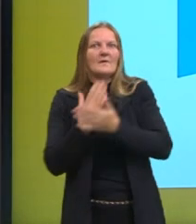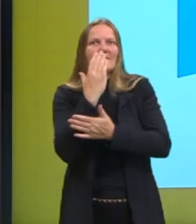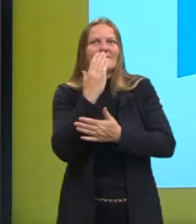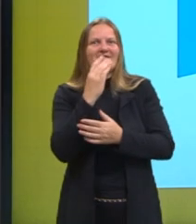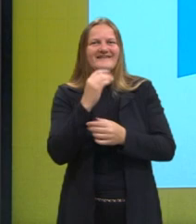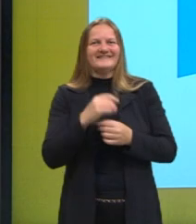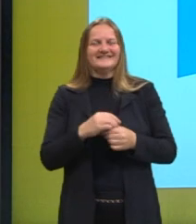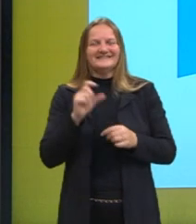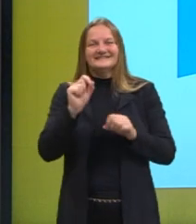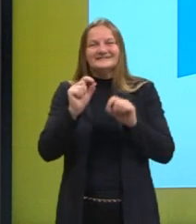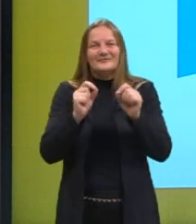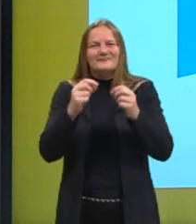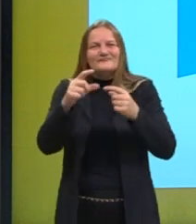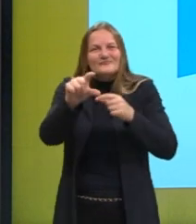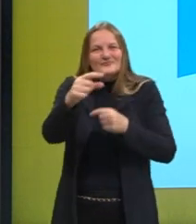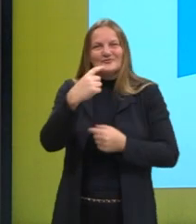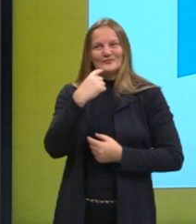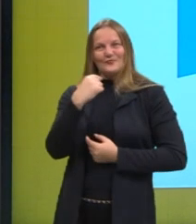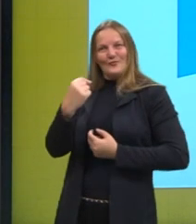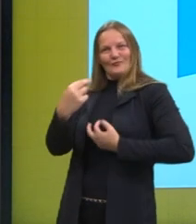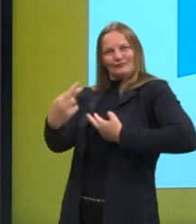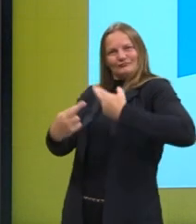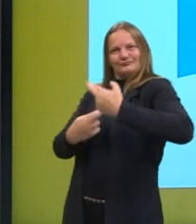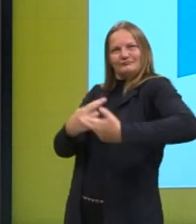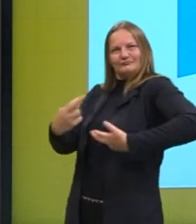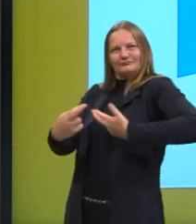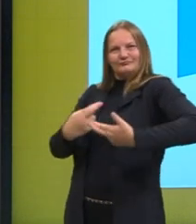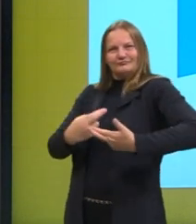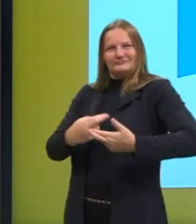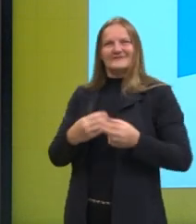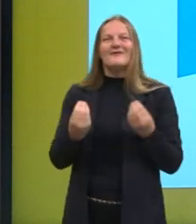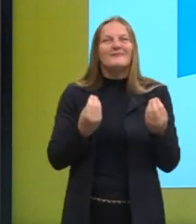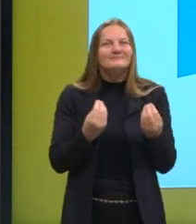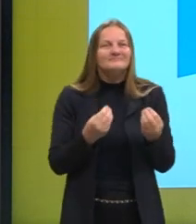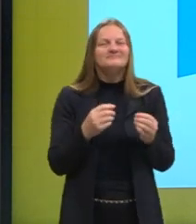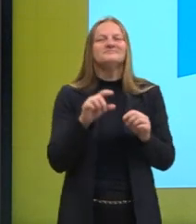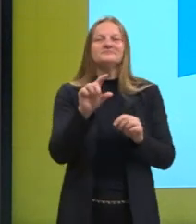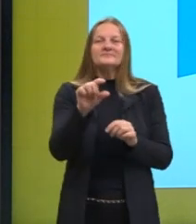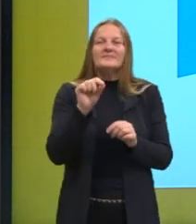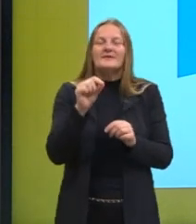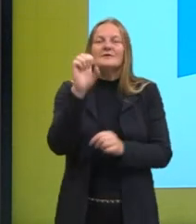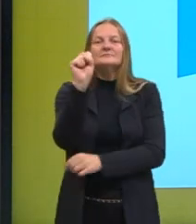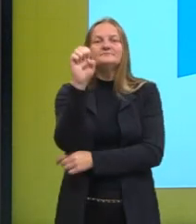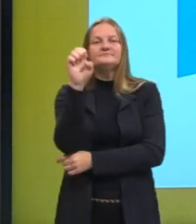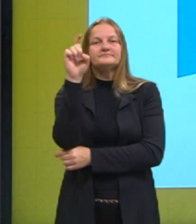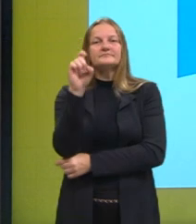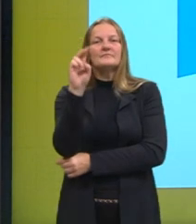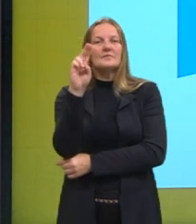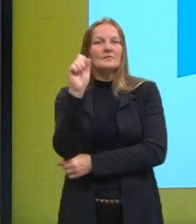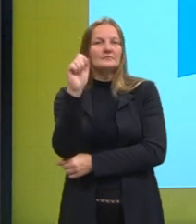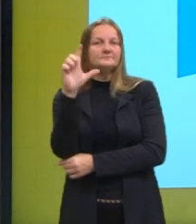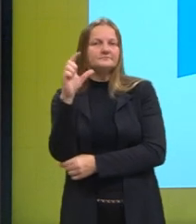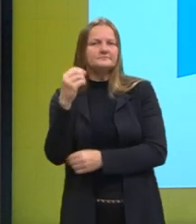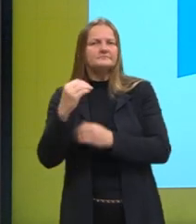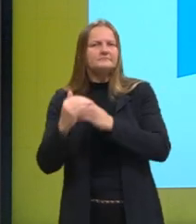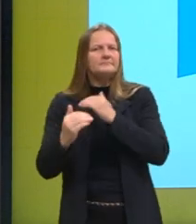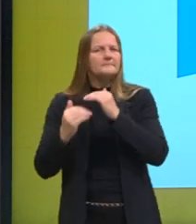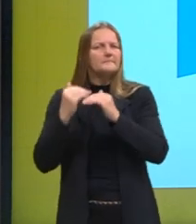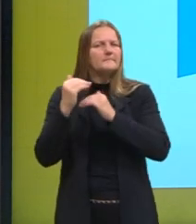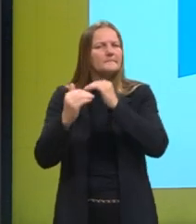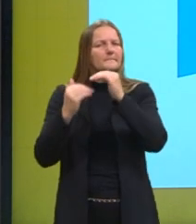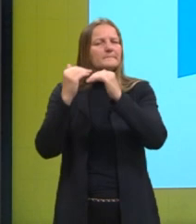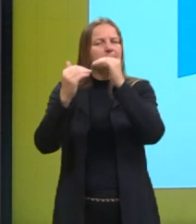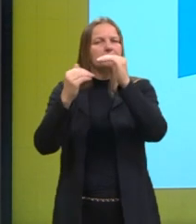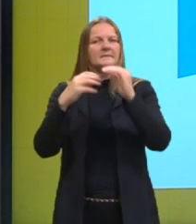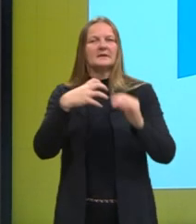competição ele vai ter que ser escolhido também e a seleção sexual levou a evolução de